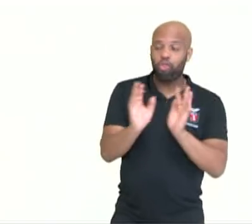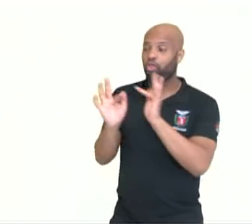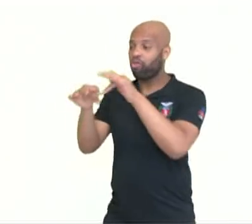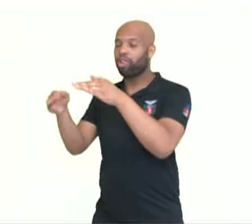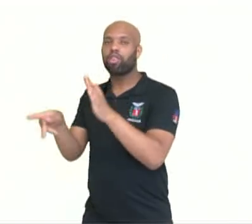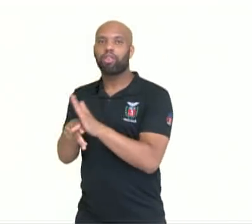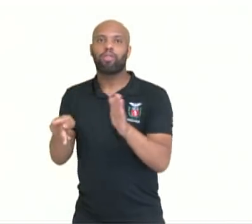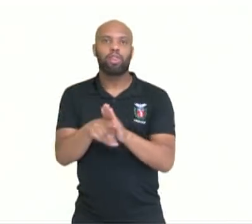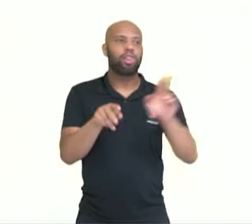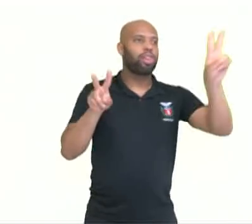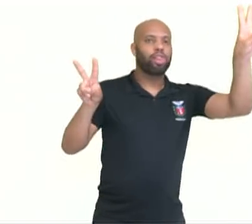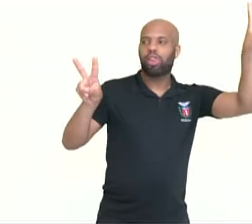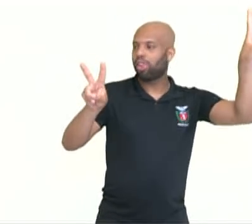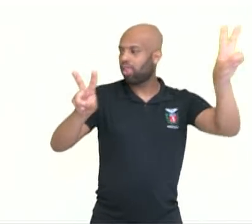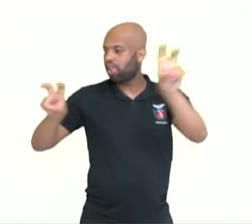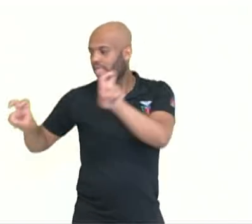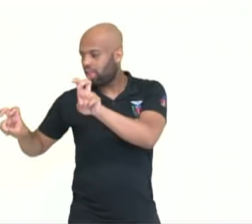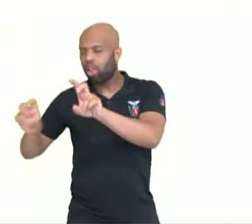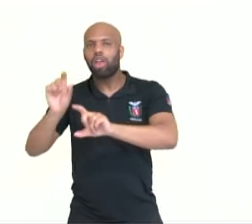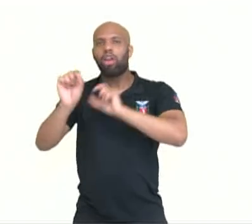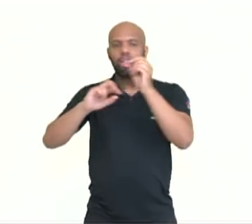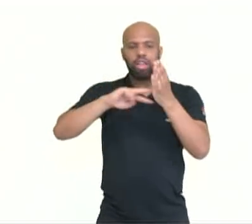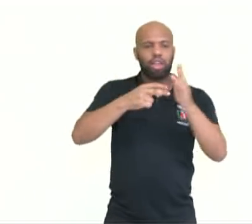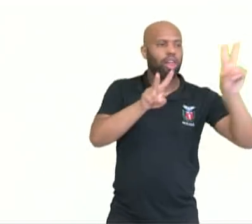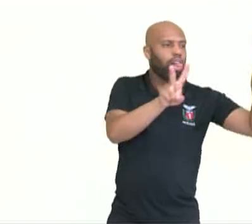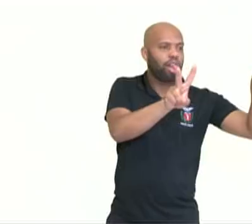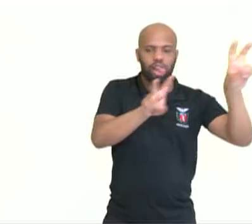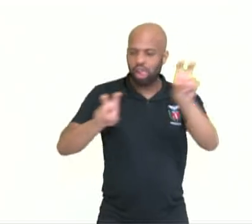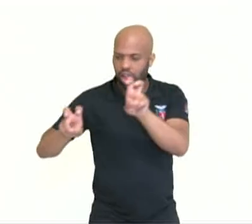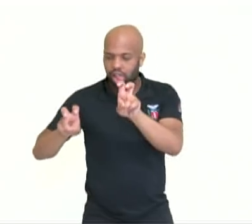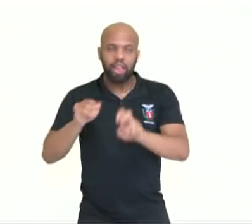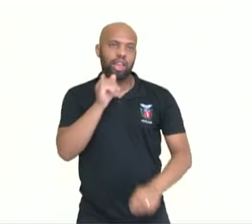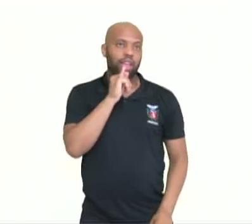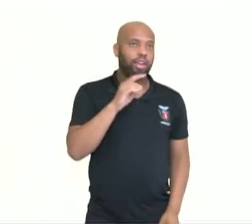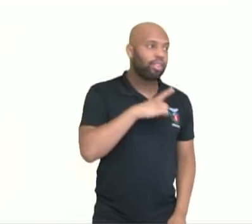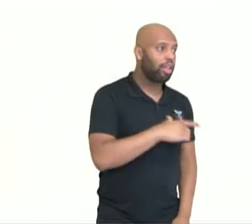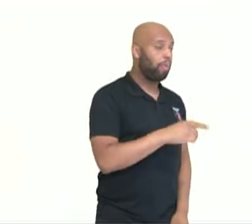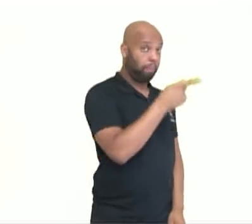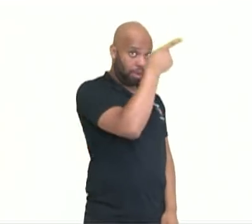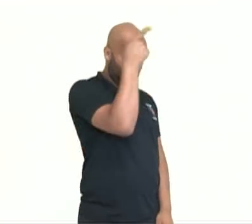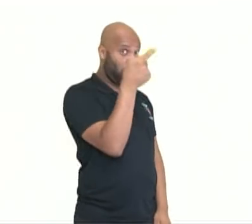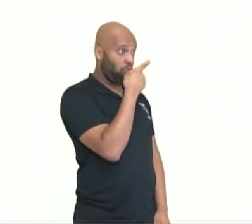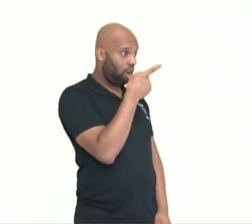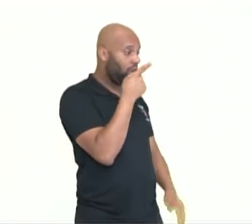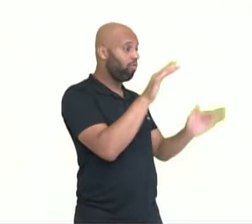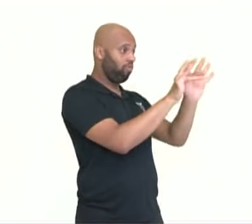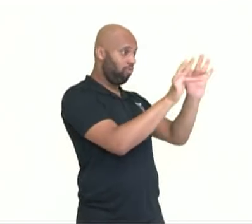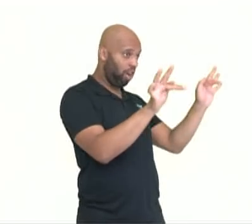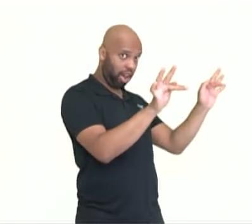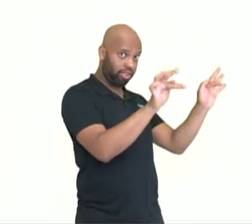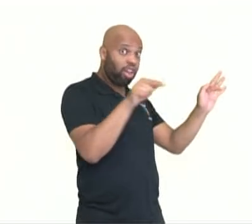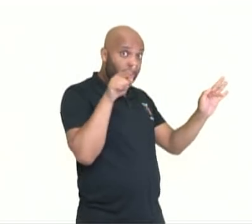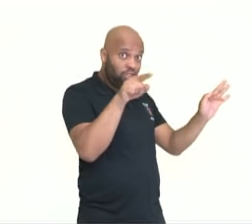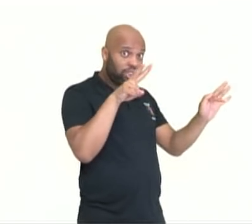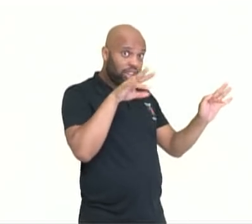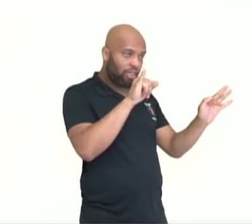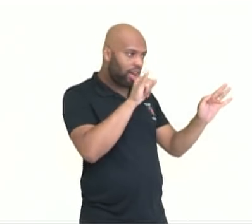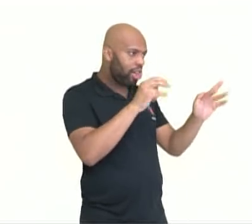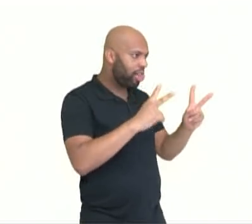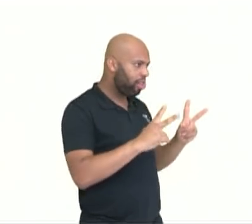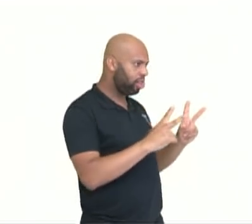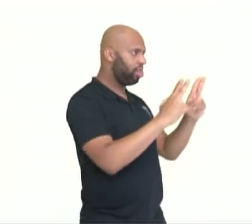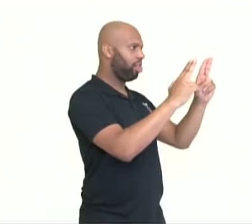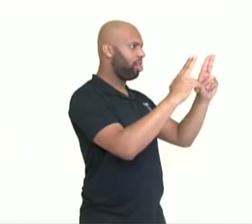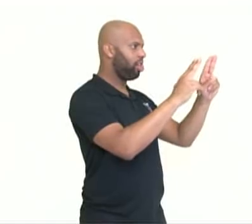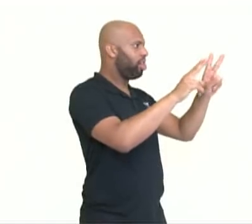Professora, o que é citação? Citação é quando você vai pegar a fala de alguém, vai trazer para o seu